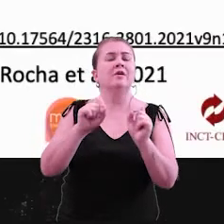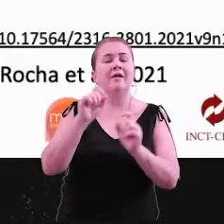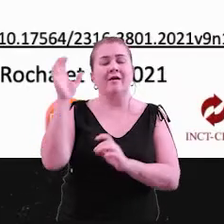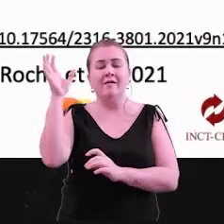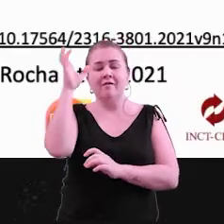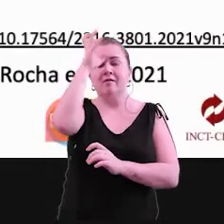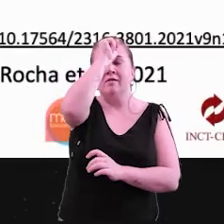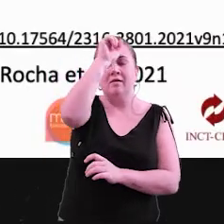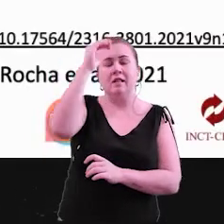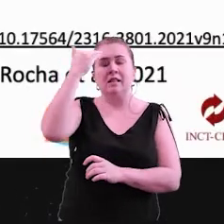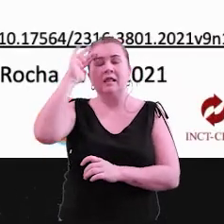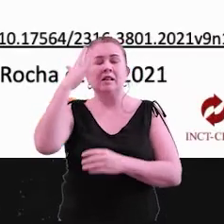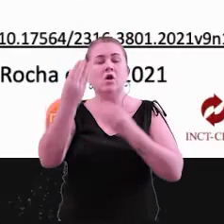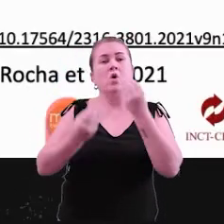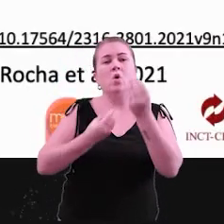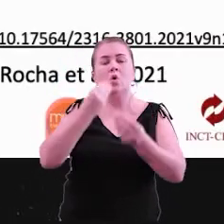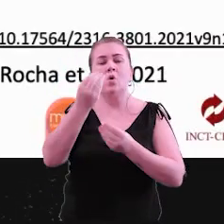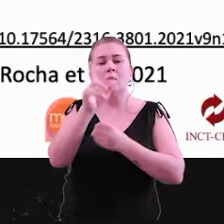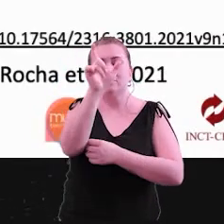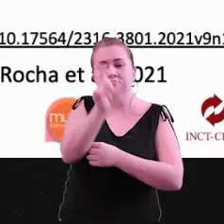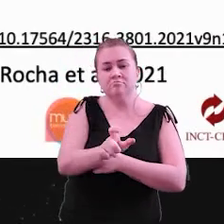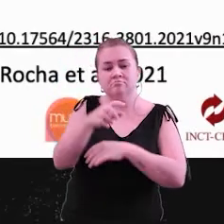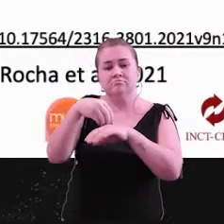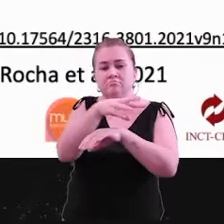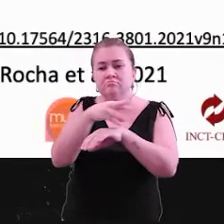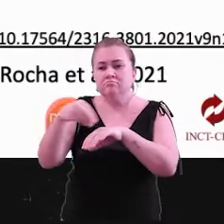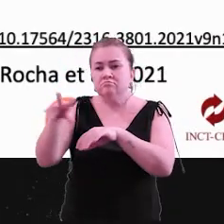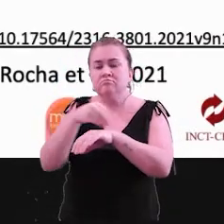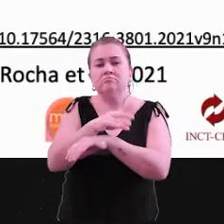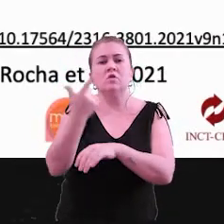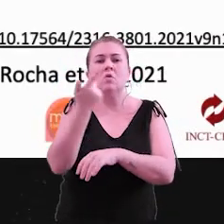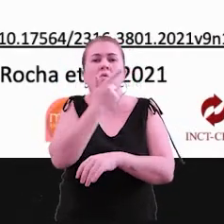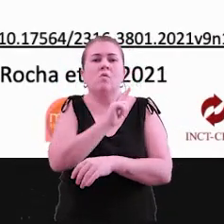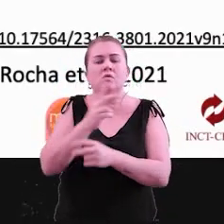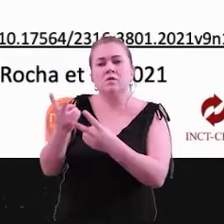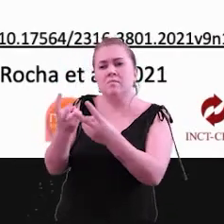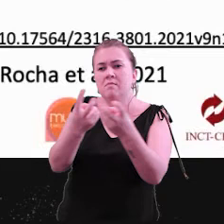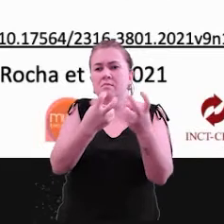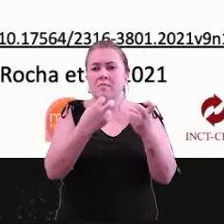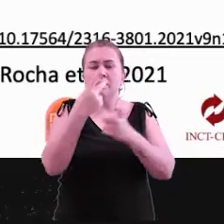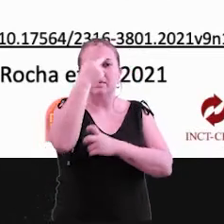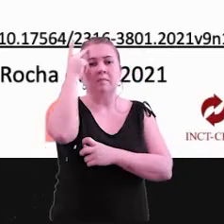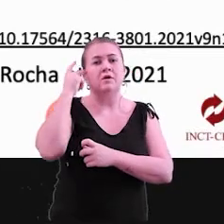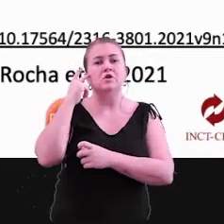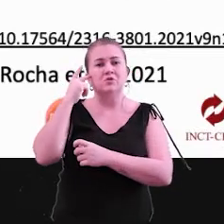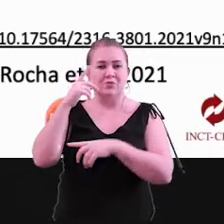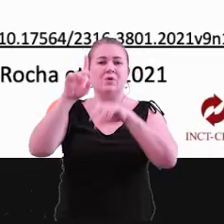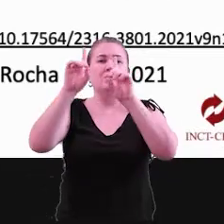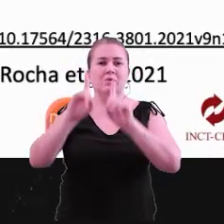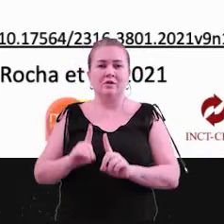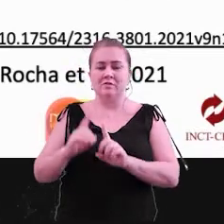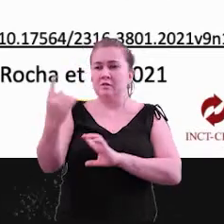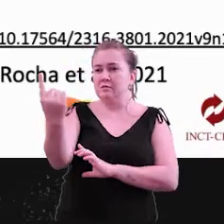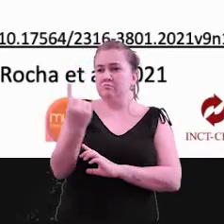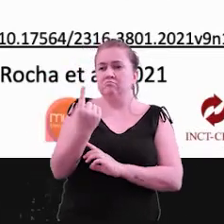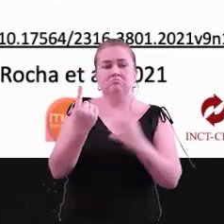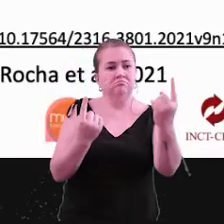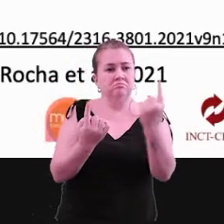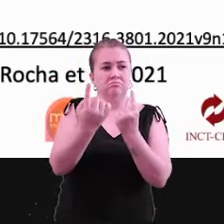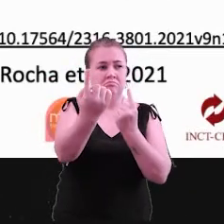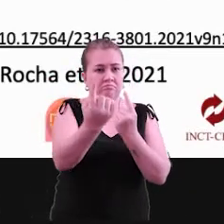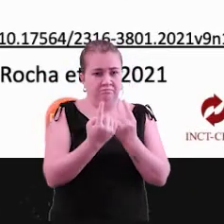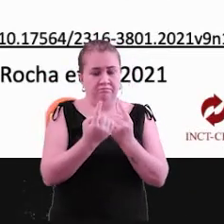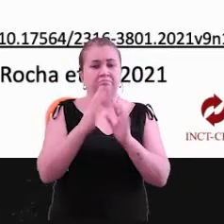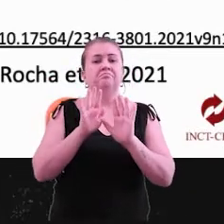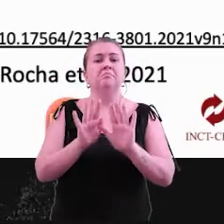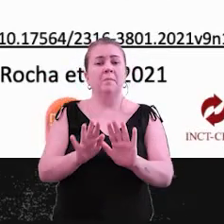públicos com deficiência nas suas instituições. Uma das coisas importantes que a gente viu é que um pouco mais da